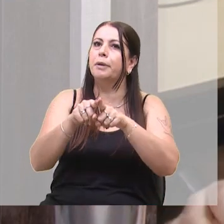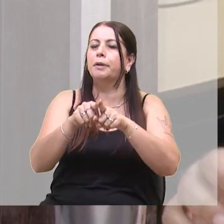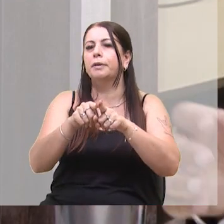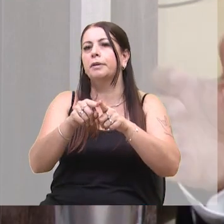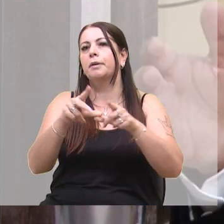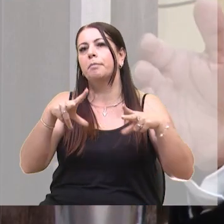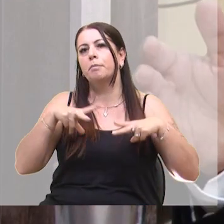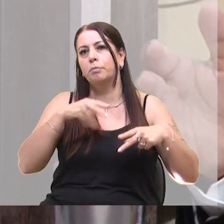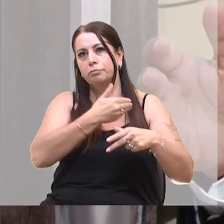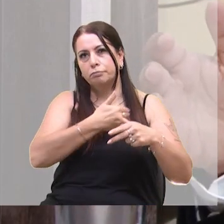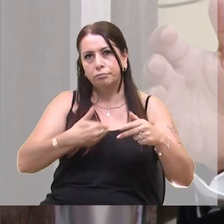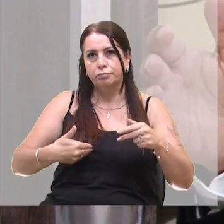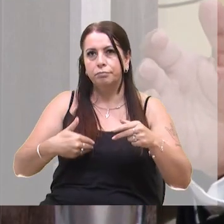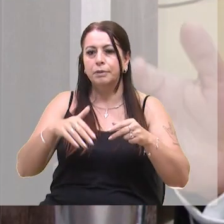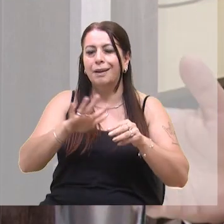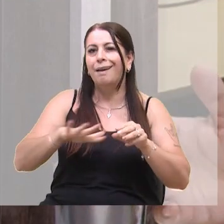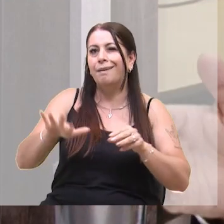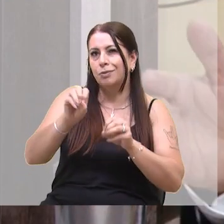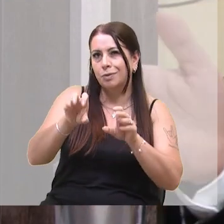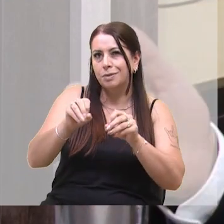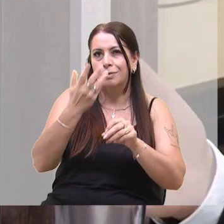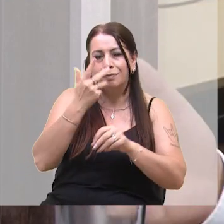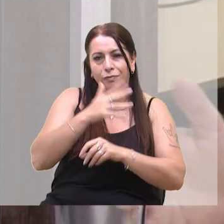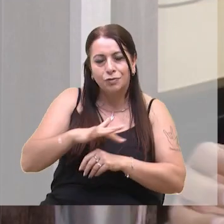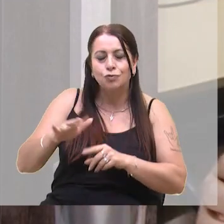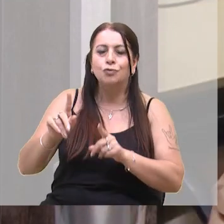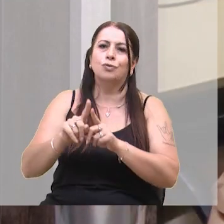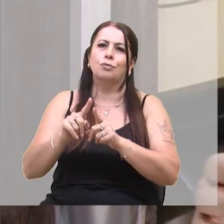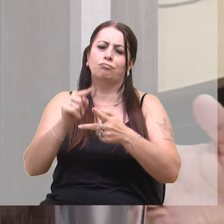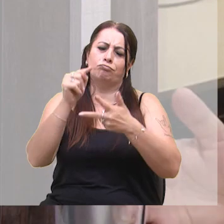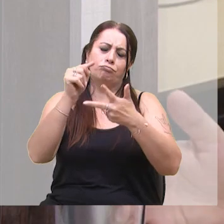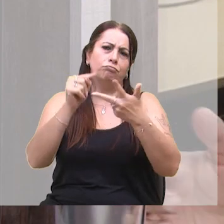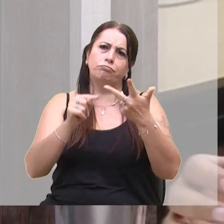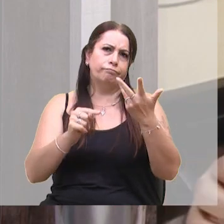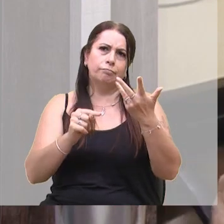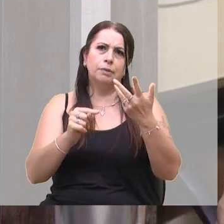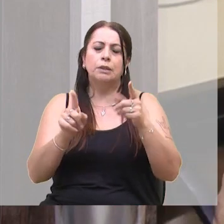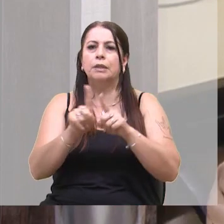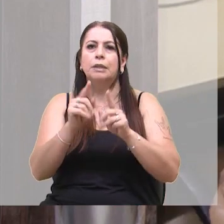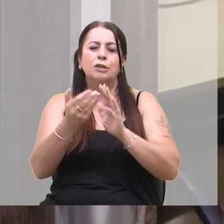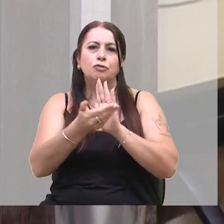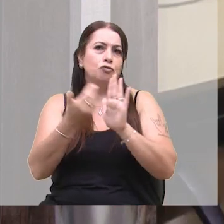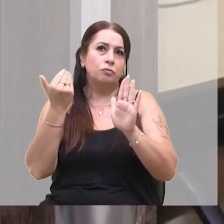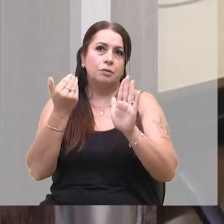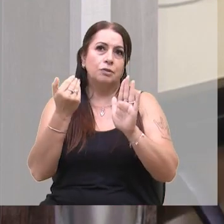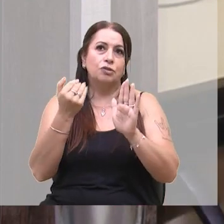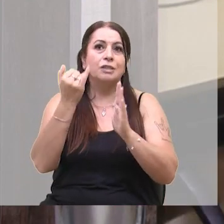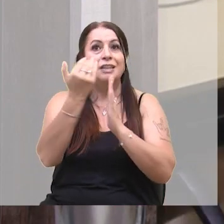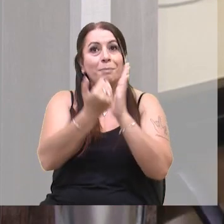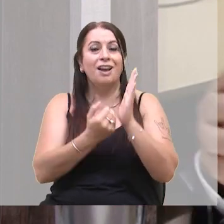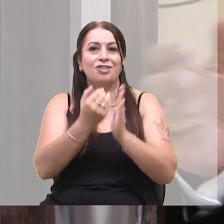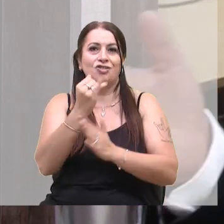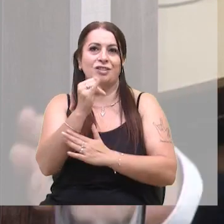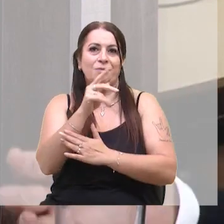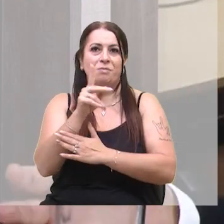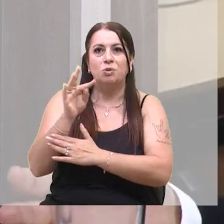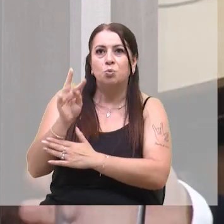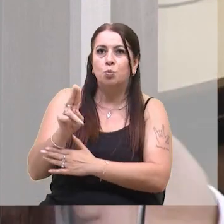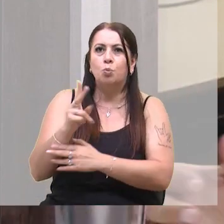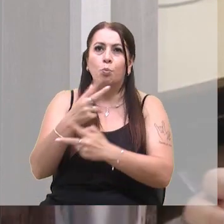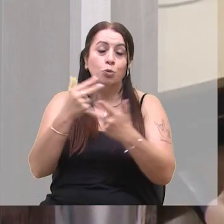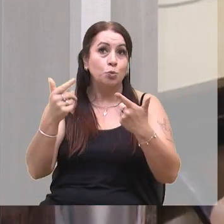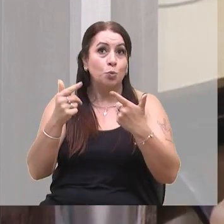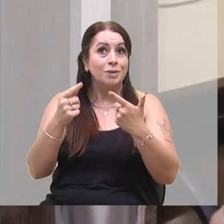mobilidade urbana, as parcerias público-privadas para a educação infantil. Nós tivemos aí